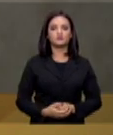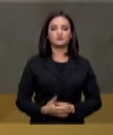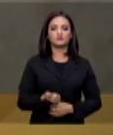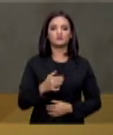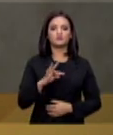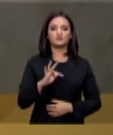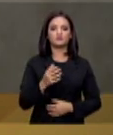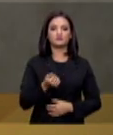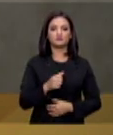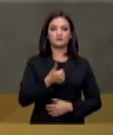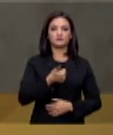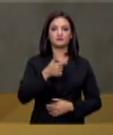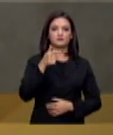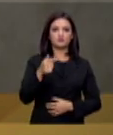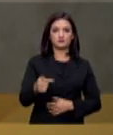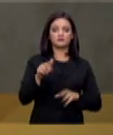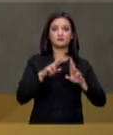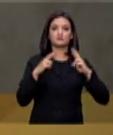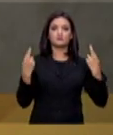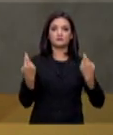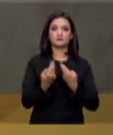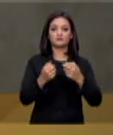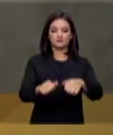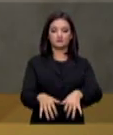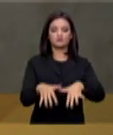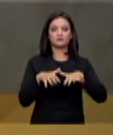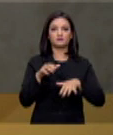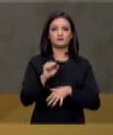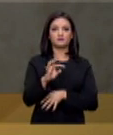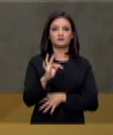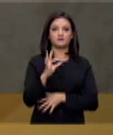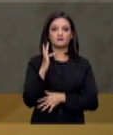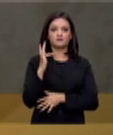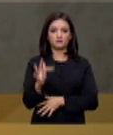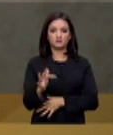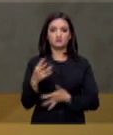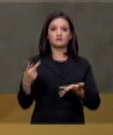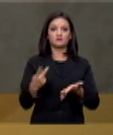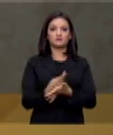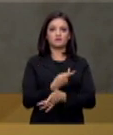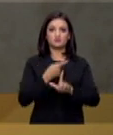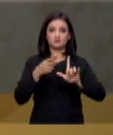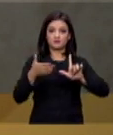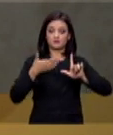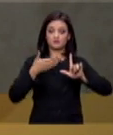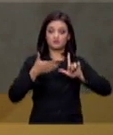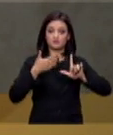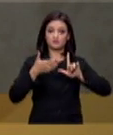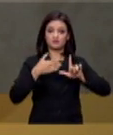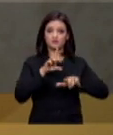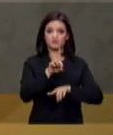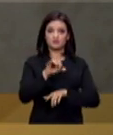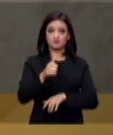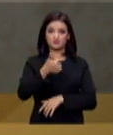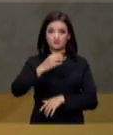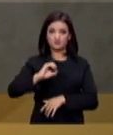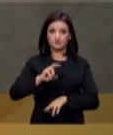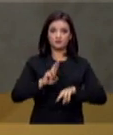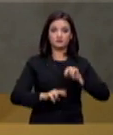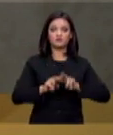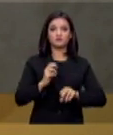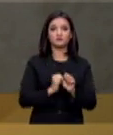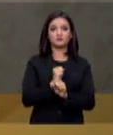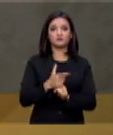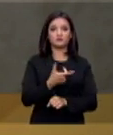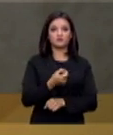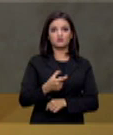Ata da 17ª Sessão Extraordinária do Plenário do Supremo Tribunal Federal, realizada por videoconferência em 10 de junho